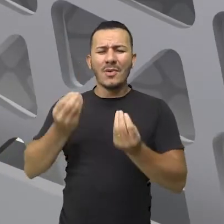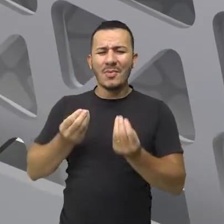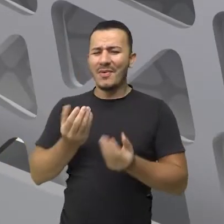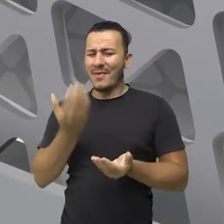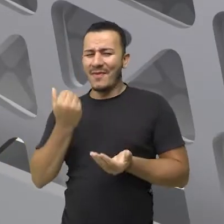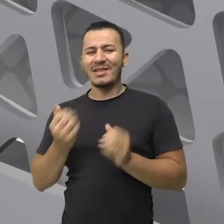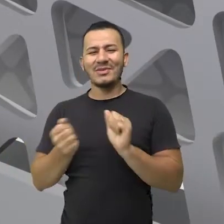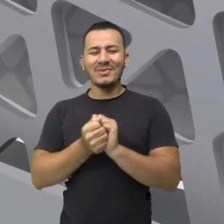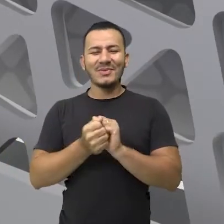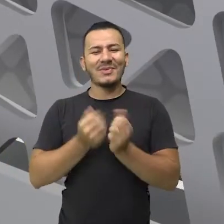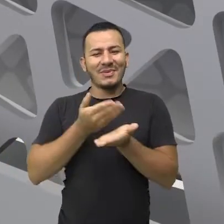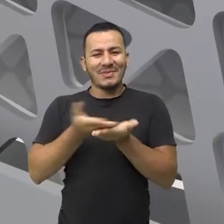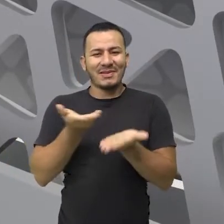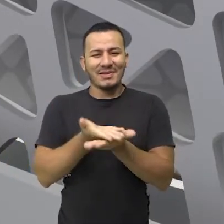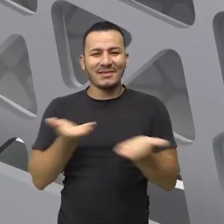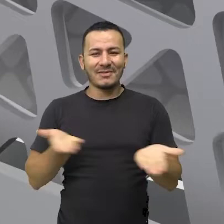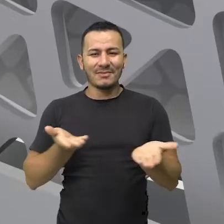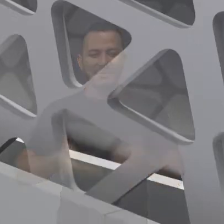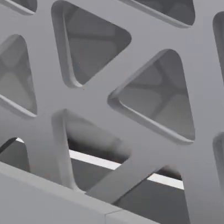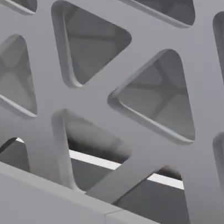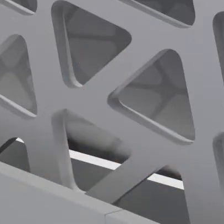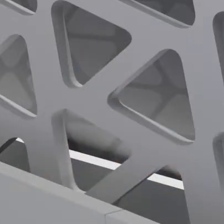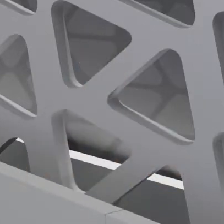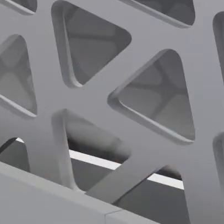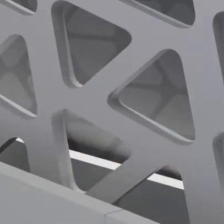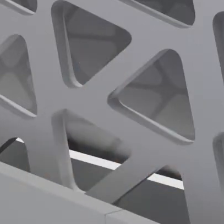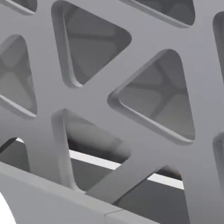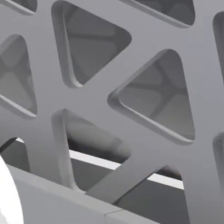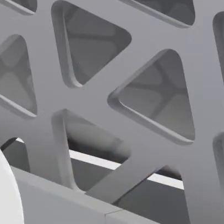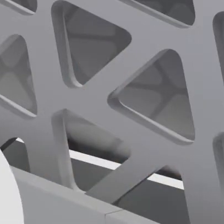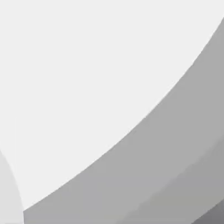então ao início da nossa aula.